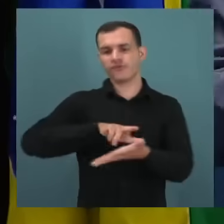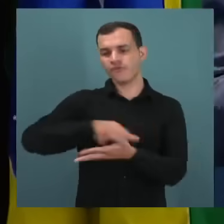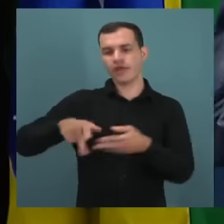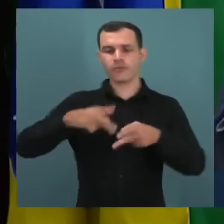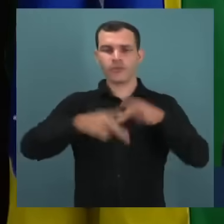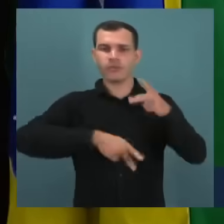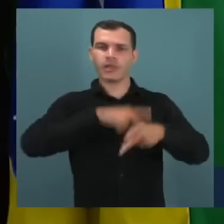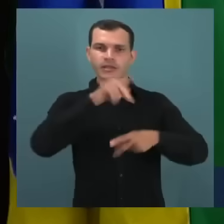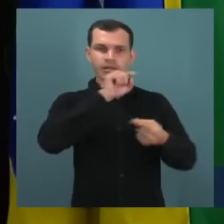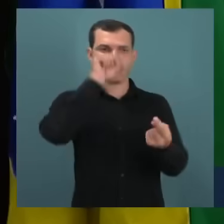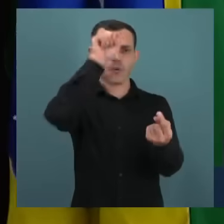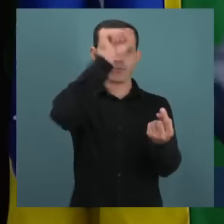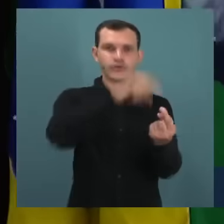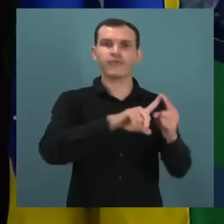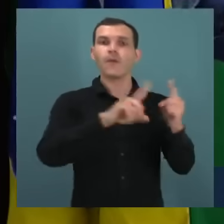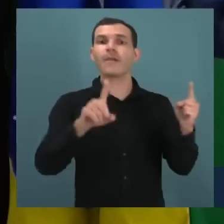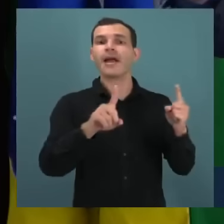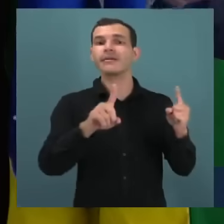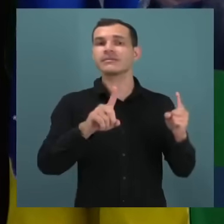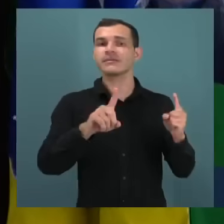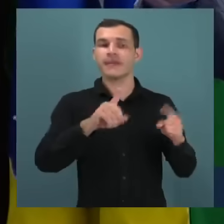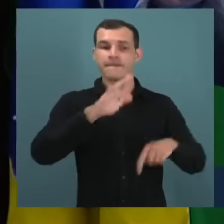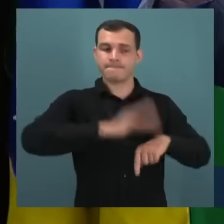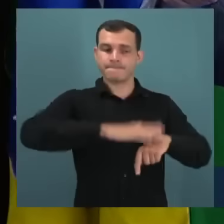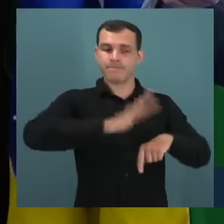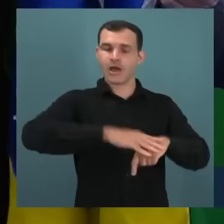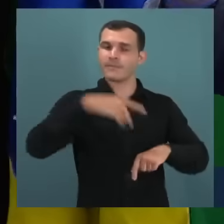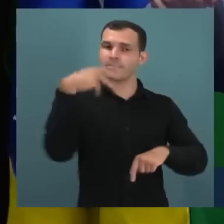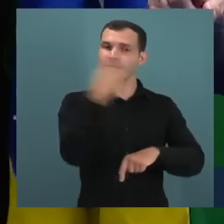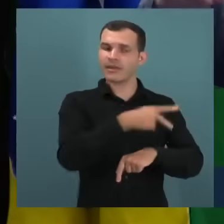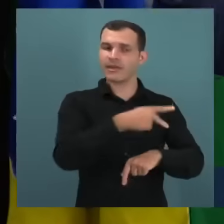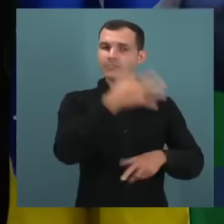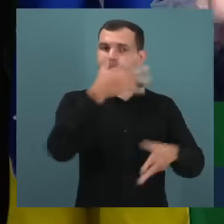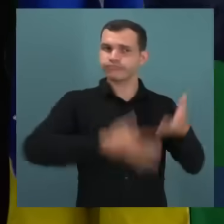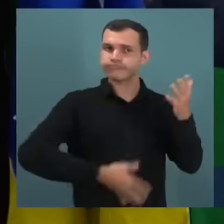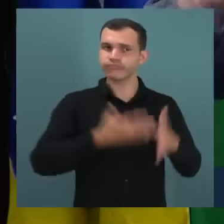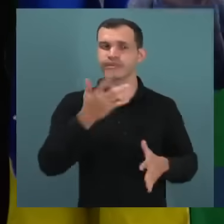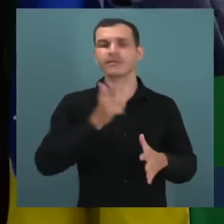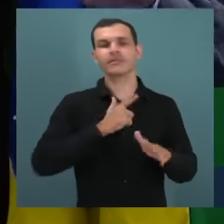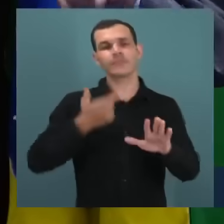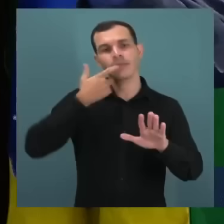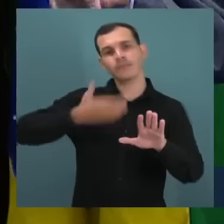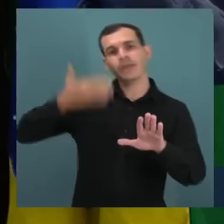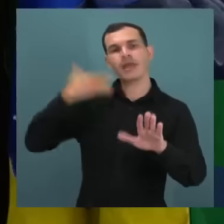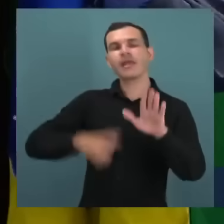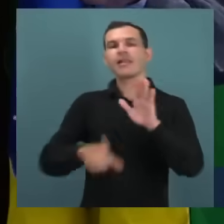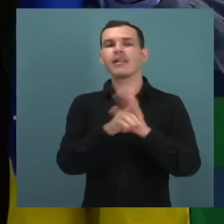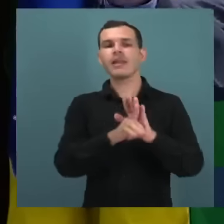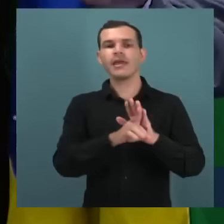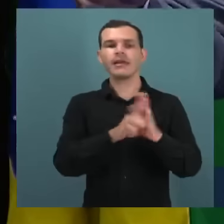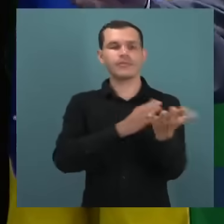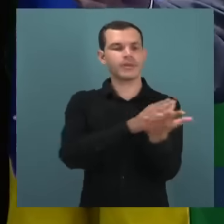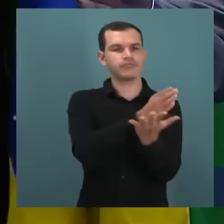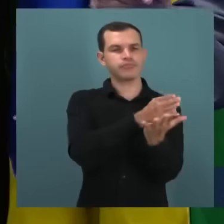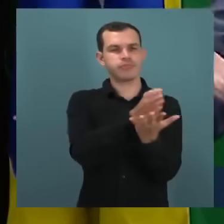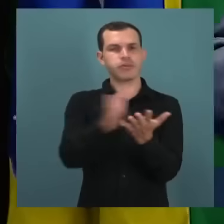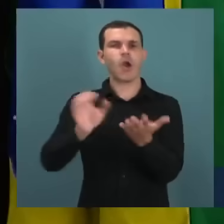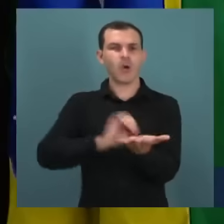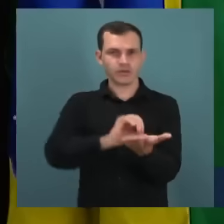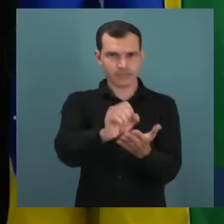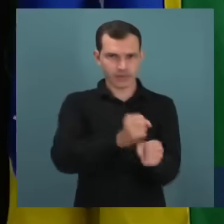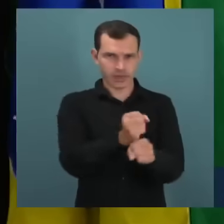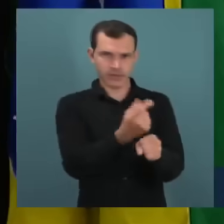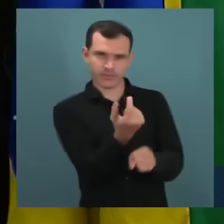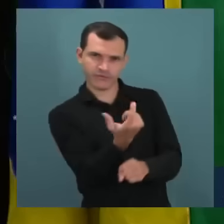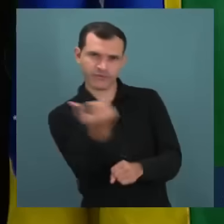voltaram contra ele mesmo, porque quando foi apresentado agora na Lei de Diretrizes Orçamentárias de 2026, o